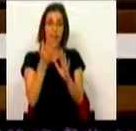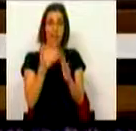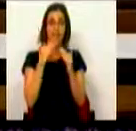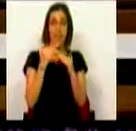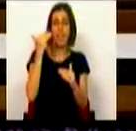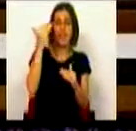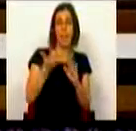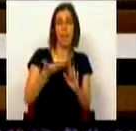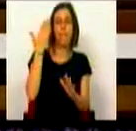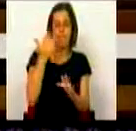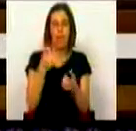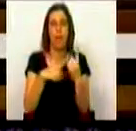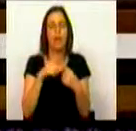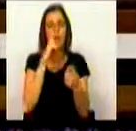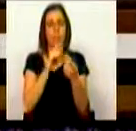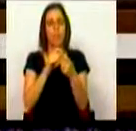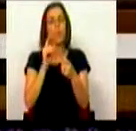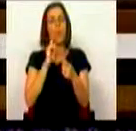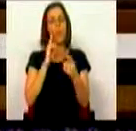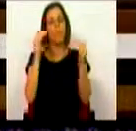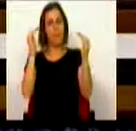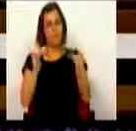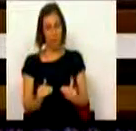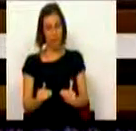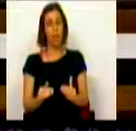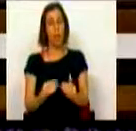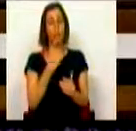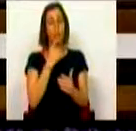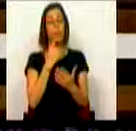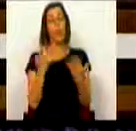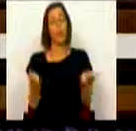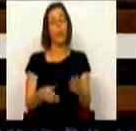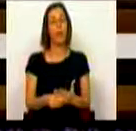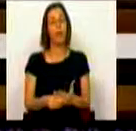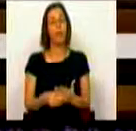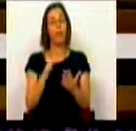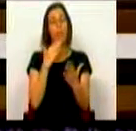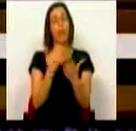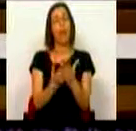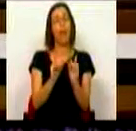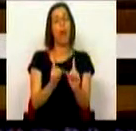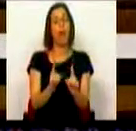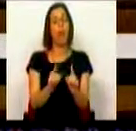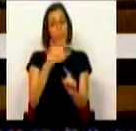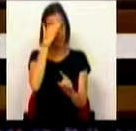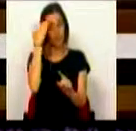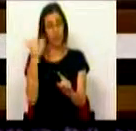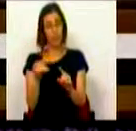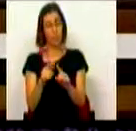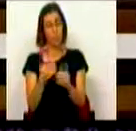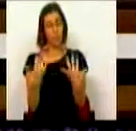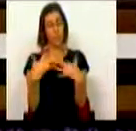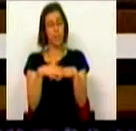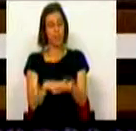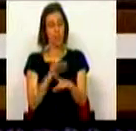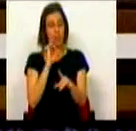mais avançadas e muito baixas qualificações, o que contribui para as dificuldades de